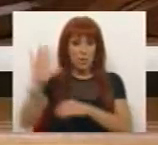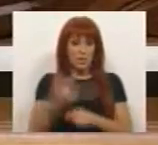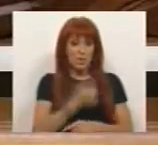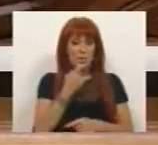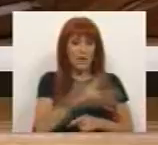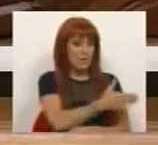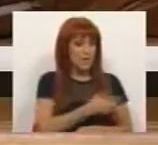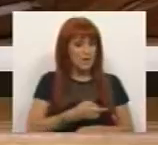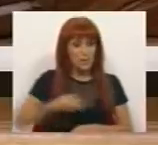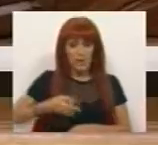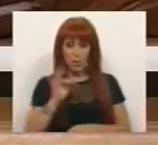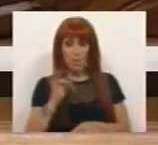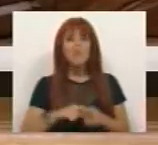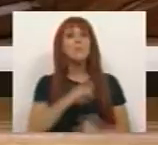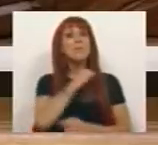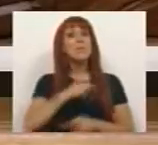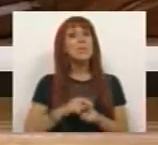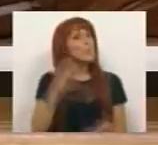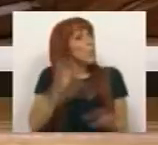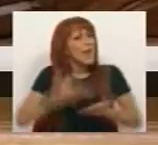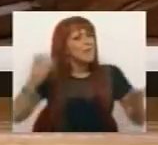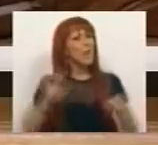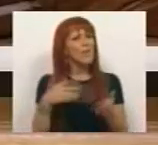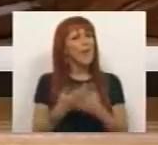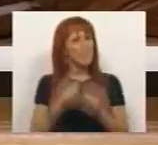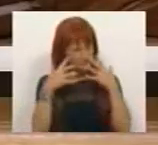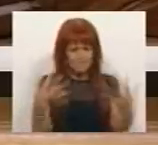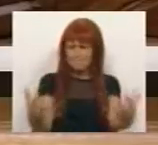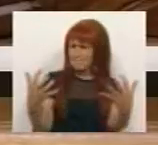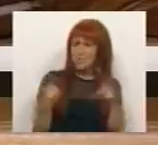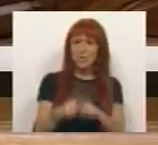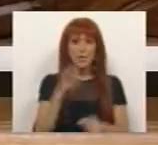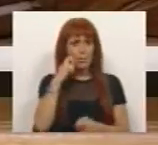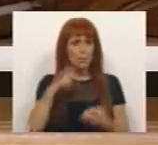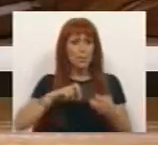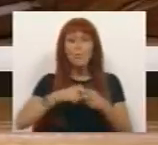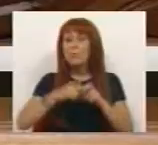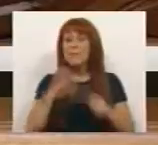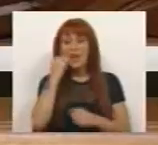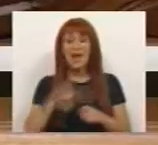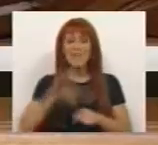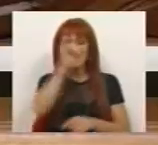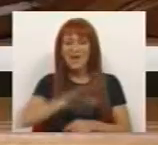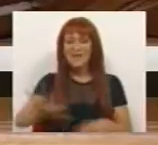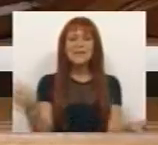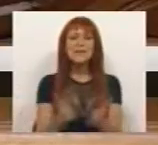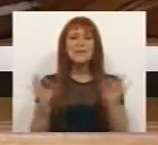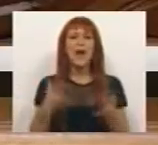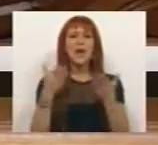abril de 1994 e que permitiu não só dar mais visibilidade a graves problemas ambientais, como